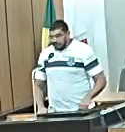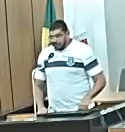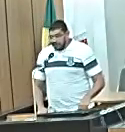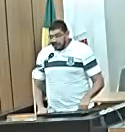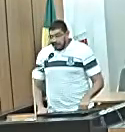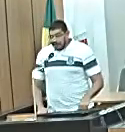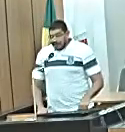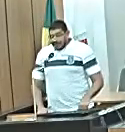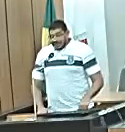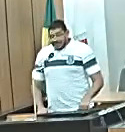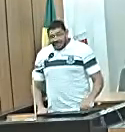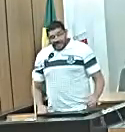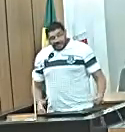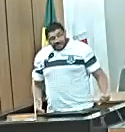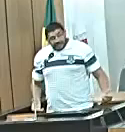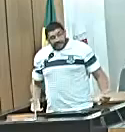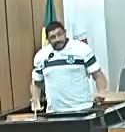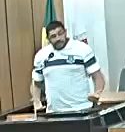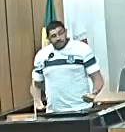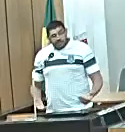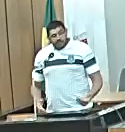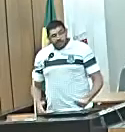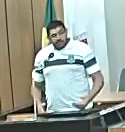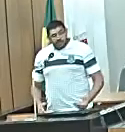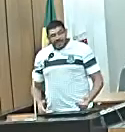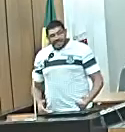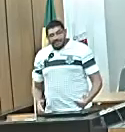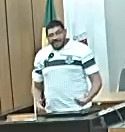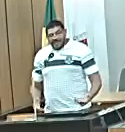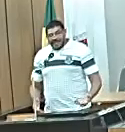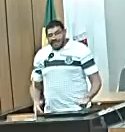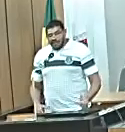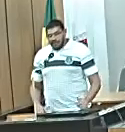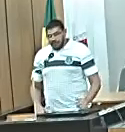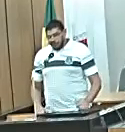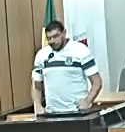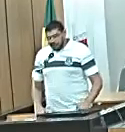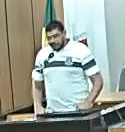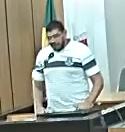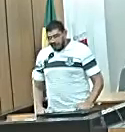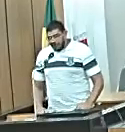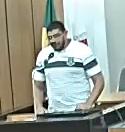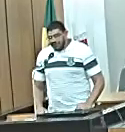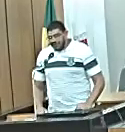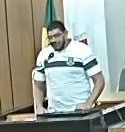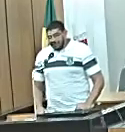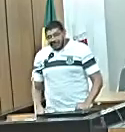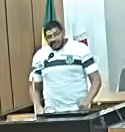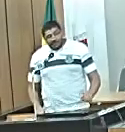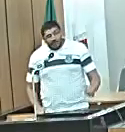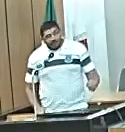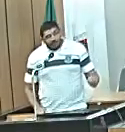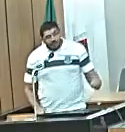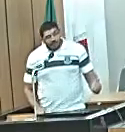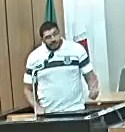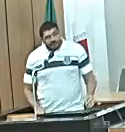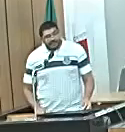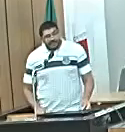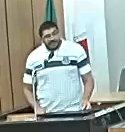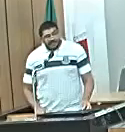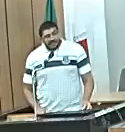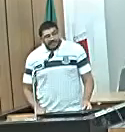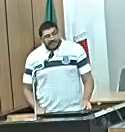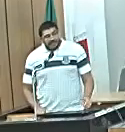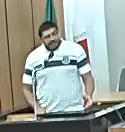sindasp que tem na sua conjuntura além da bagagem profissional também tem o apoio